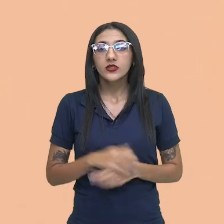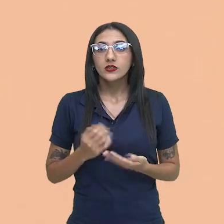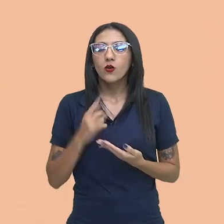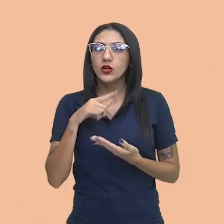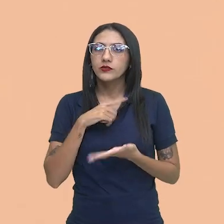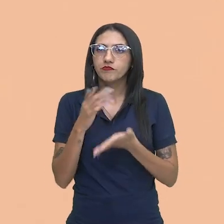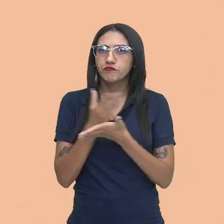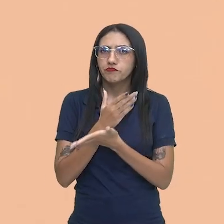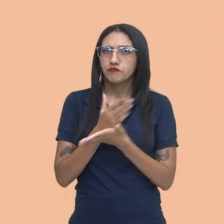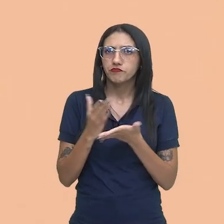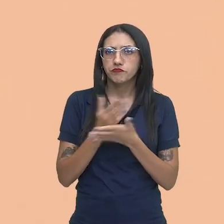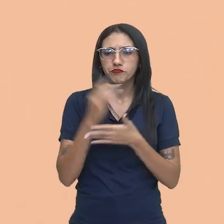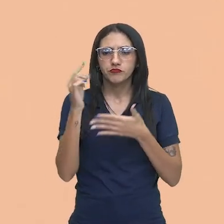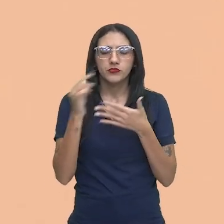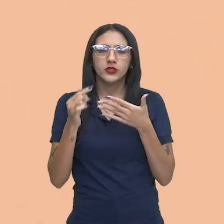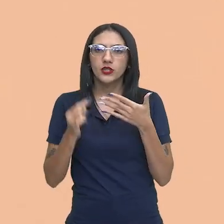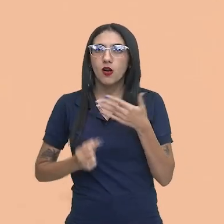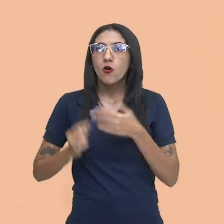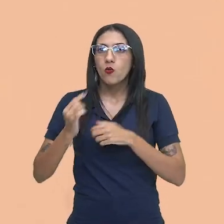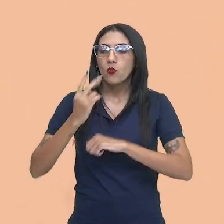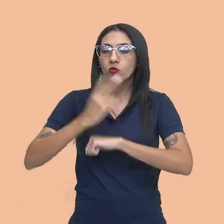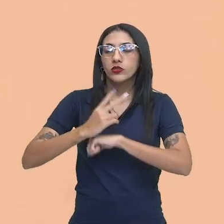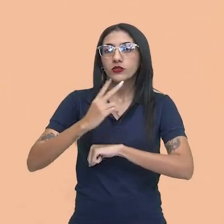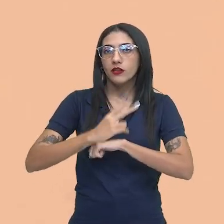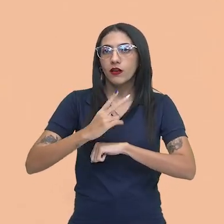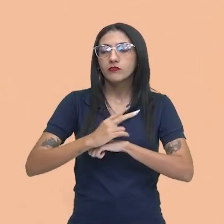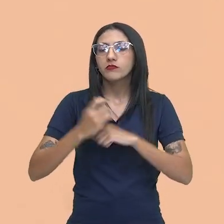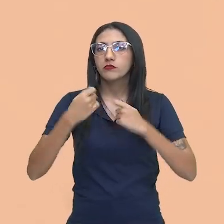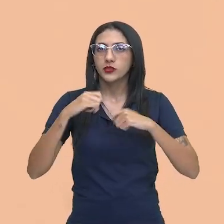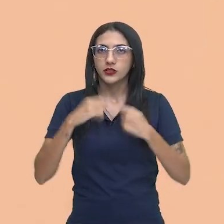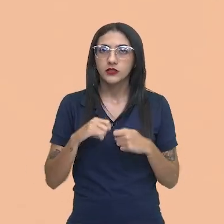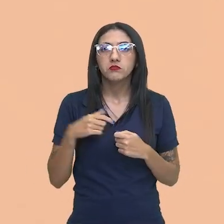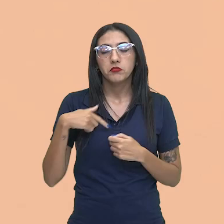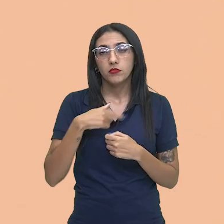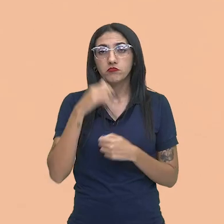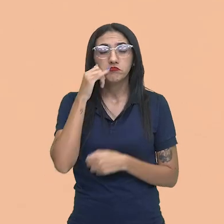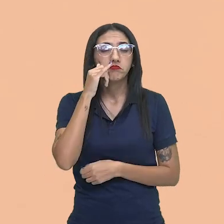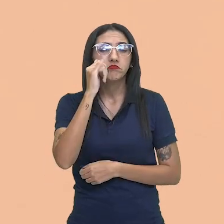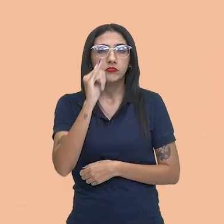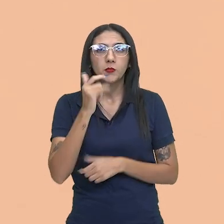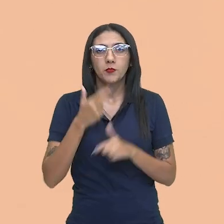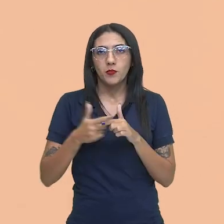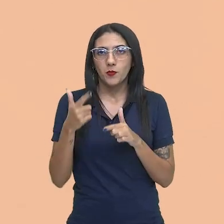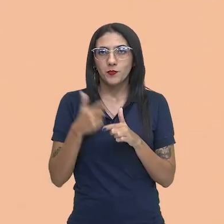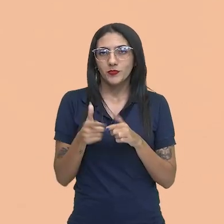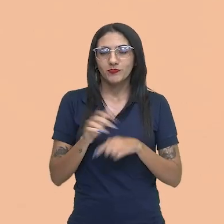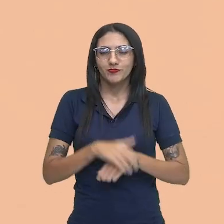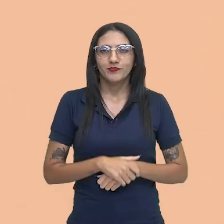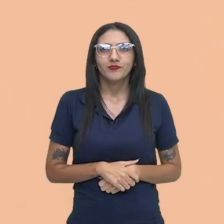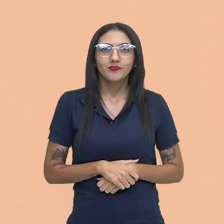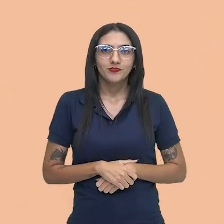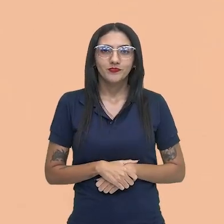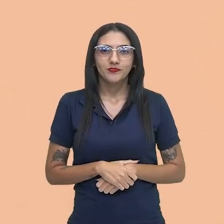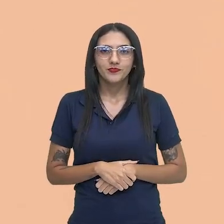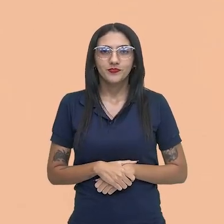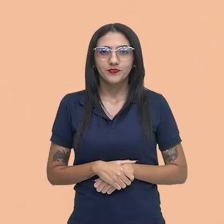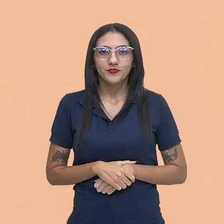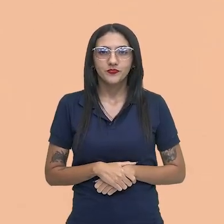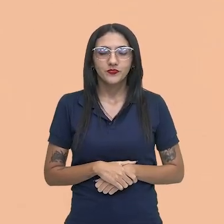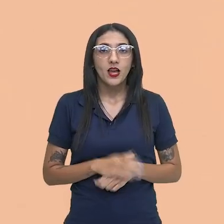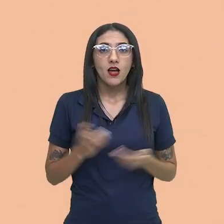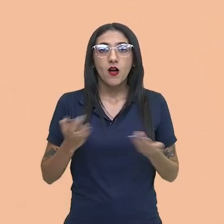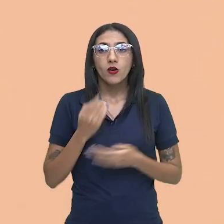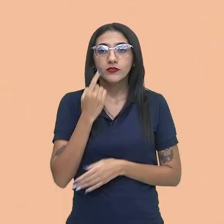cuidados, né, que eu coloquei aqui para vocês que a gente pode ter para a gente não sofrer tanto com essas consequências. Vamos falar também sobre o